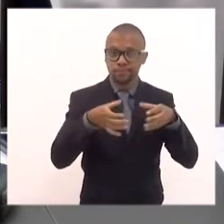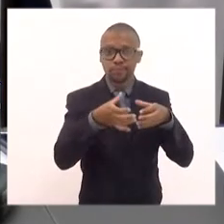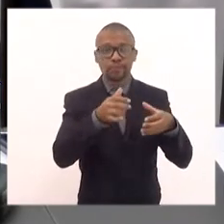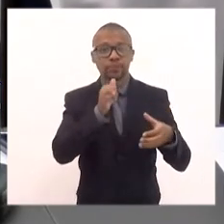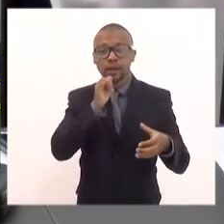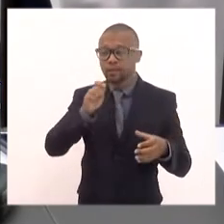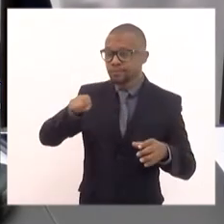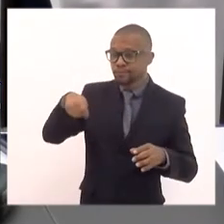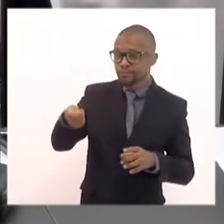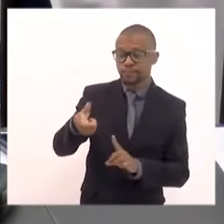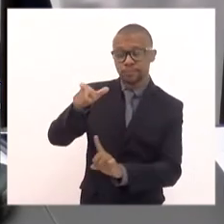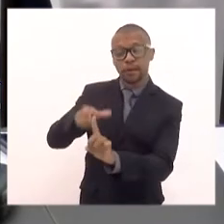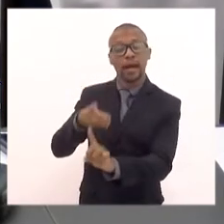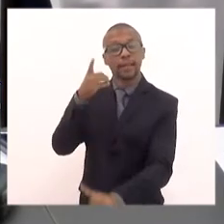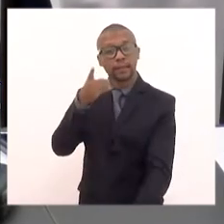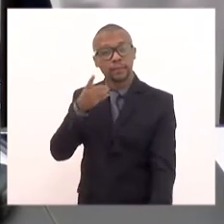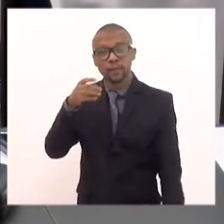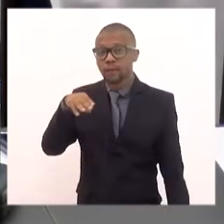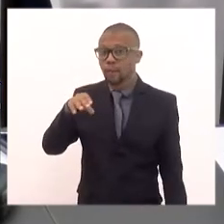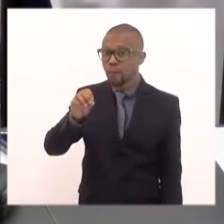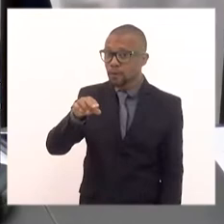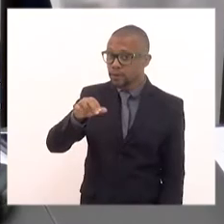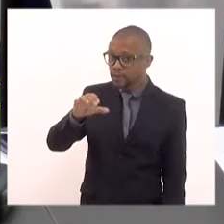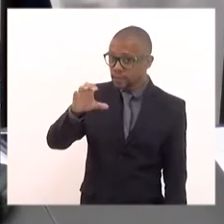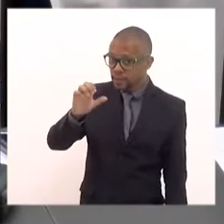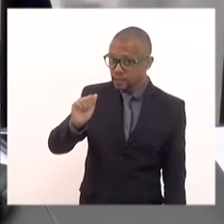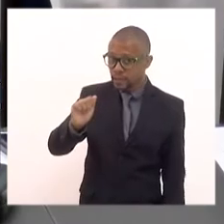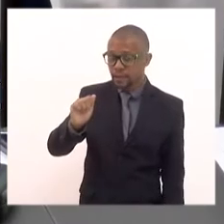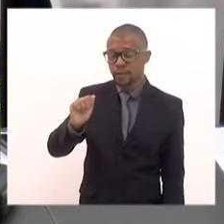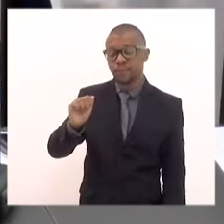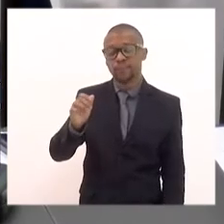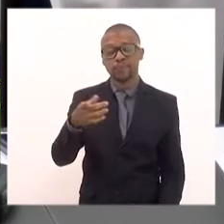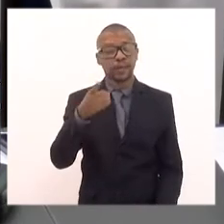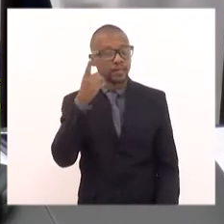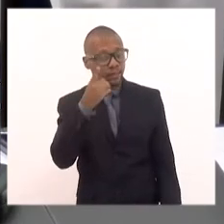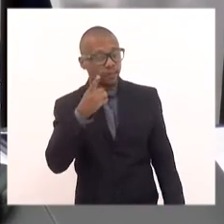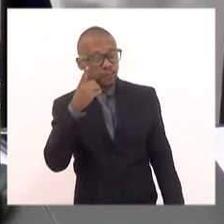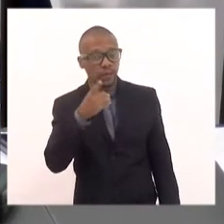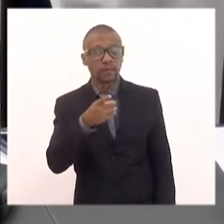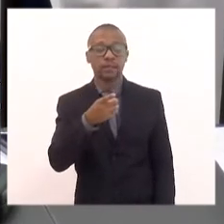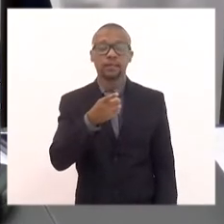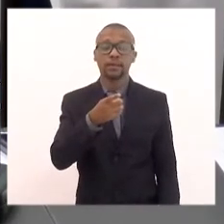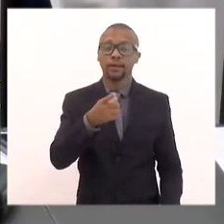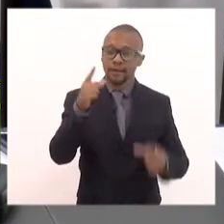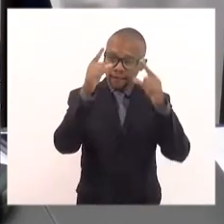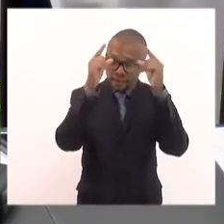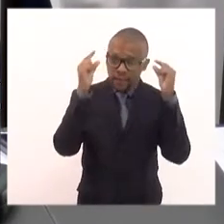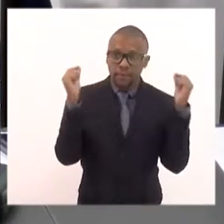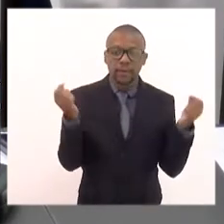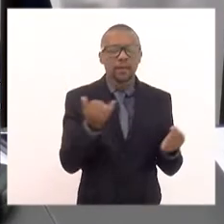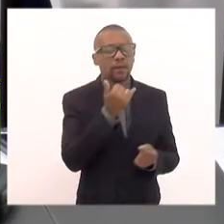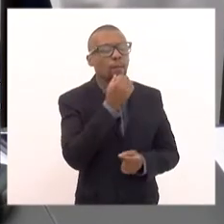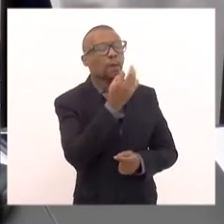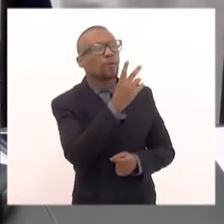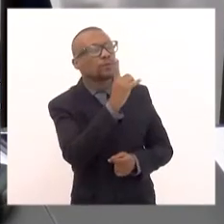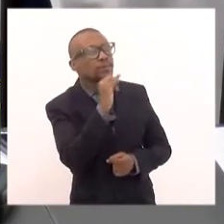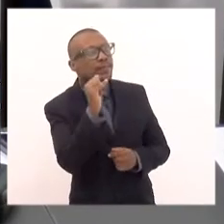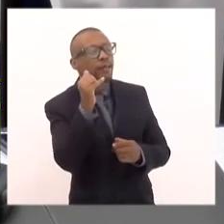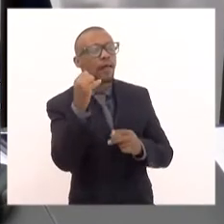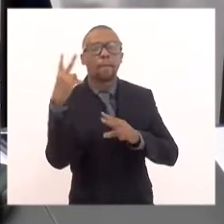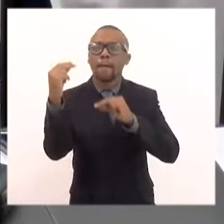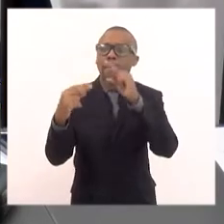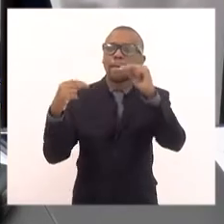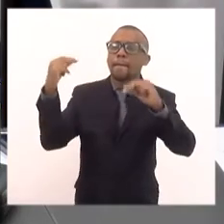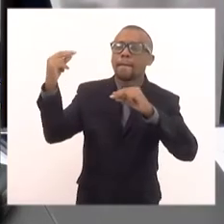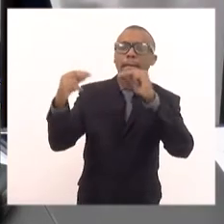Solidária. deputada Mônica Francisco, Bom o dia, Mink. mandato da deputada Bom enfermeira Bejane. dia, Valdeque, deputados Pessoal, eu peço queridos